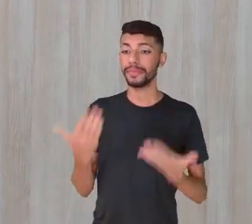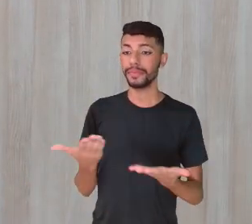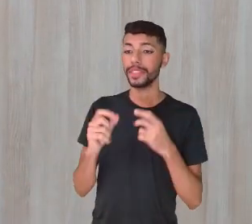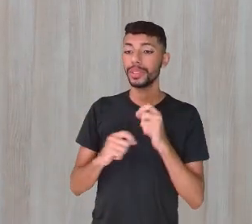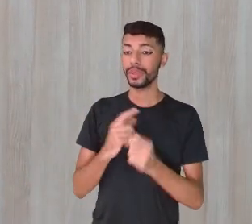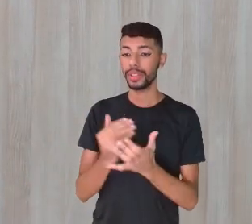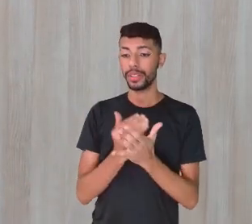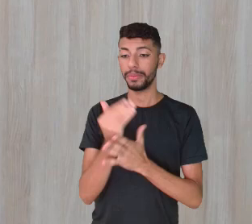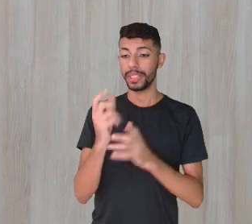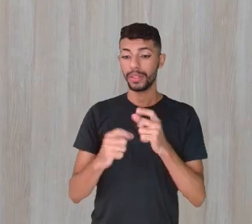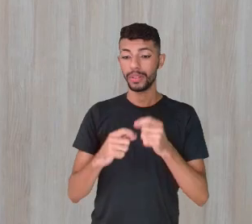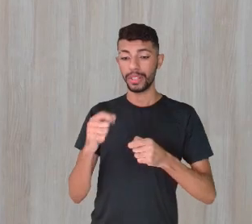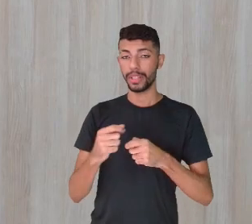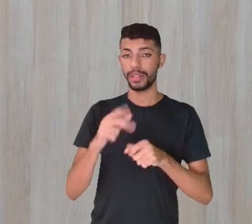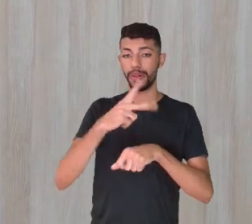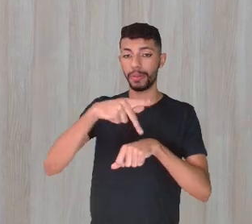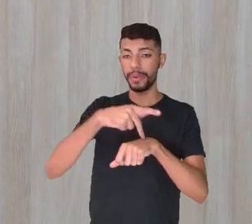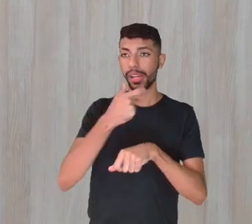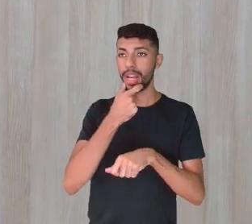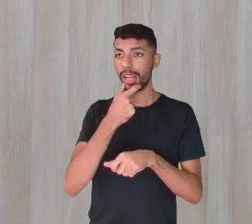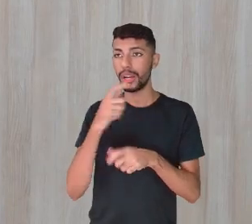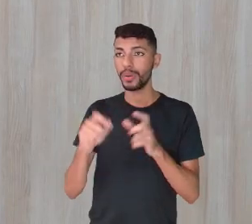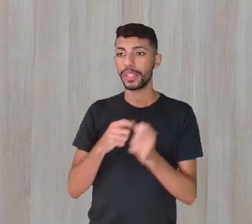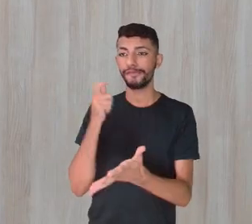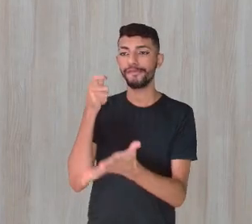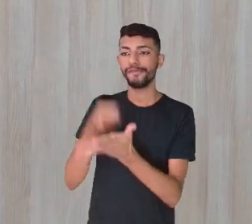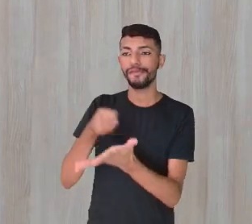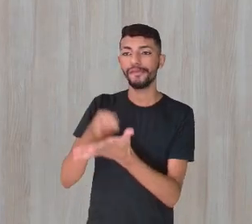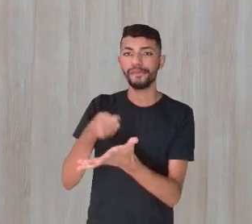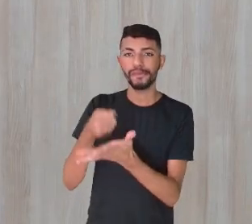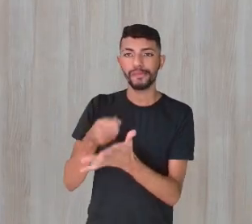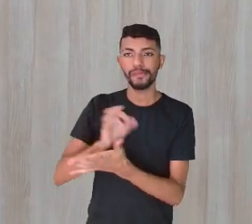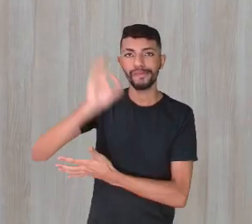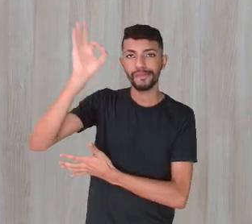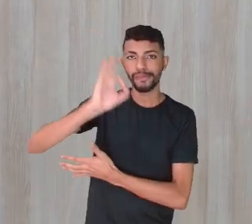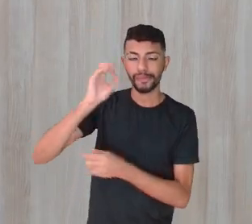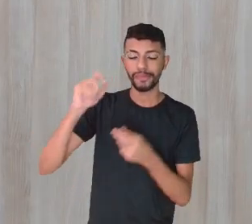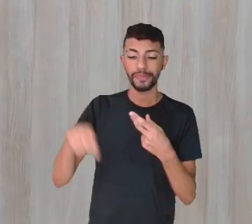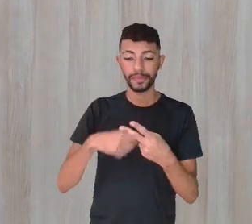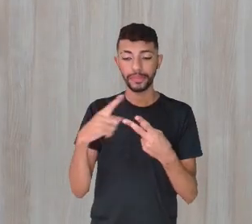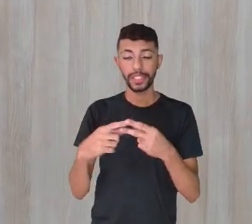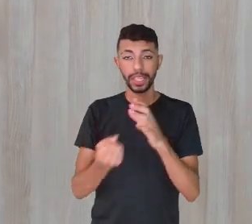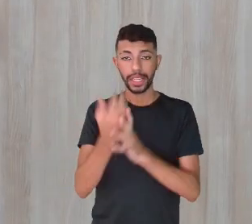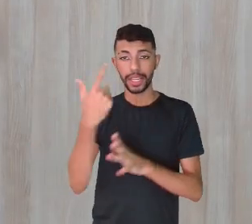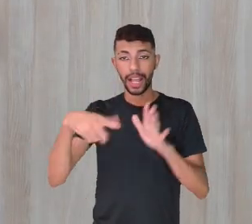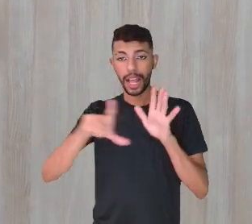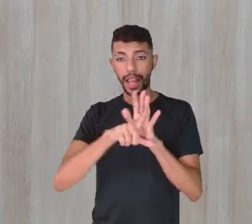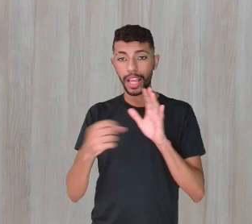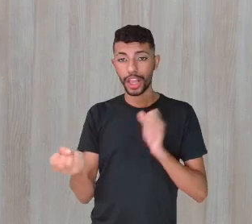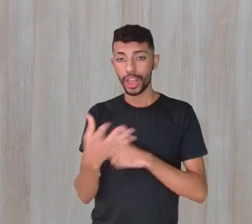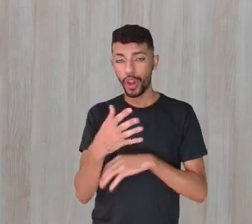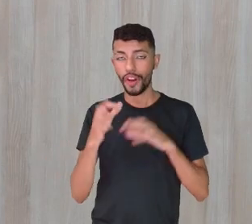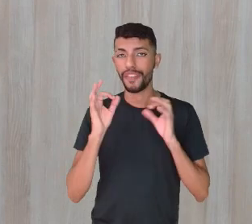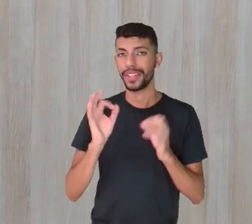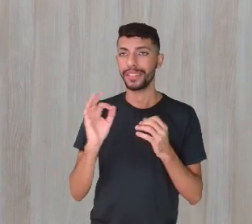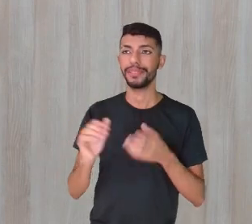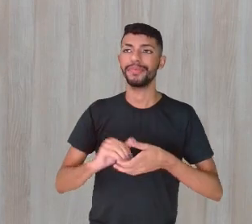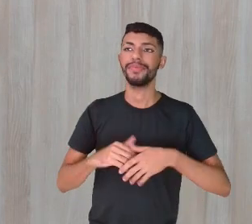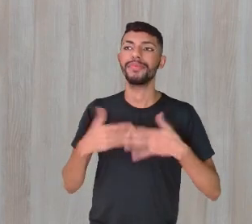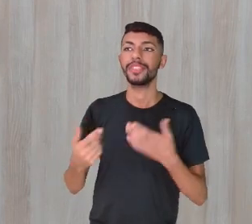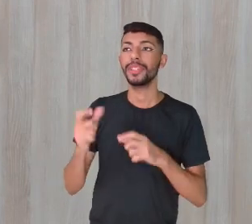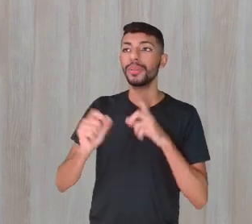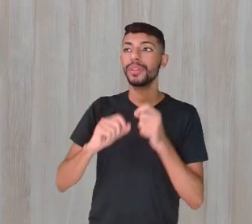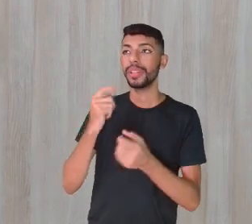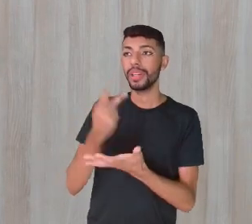Inglaterra cobrar impostos, trazer novas leis ali para as 13 colônias. E o que é que vai acontecer? Olhem